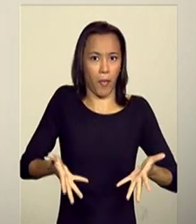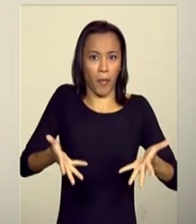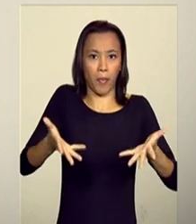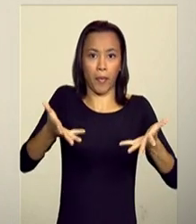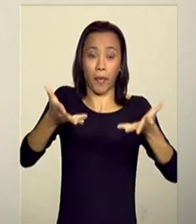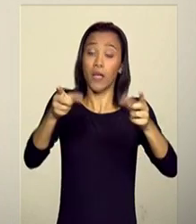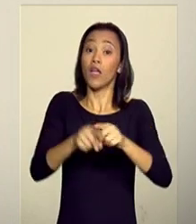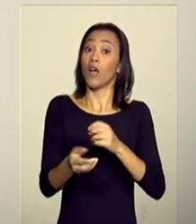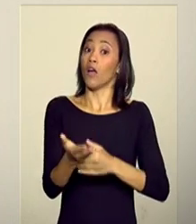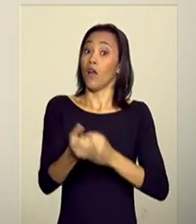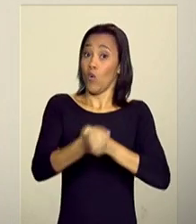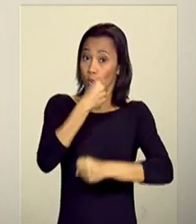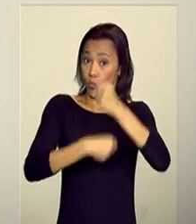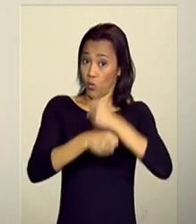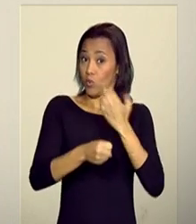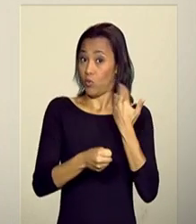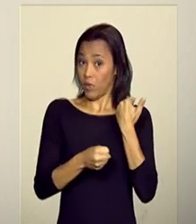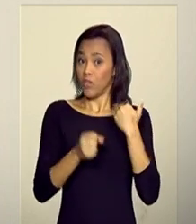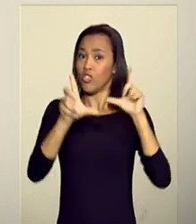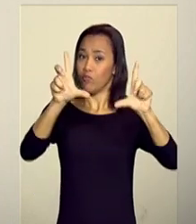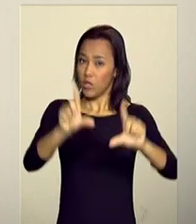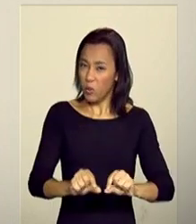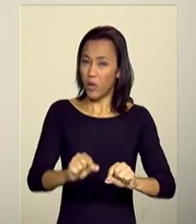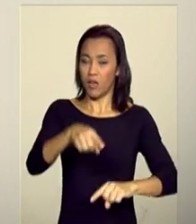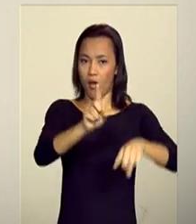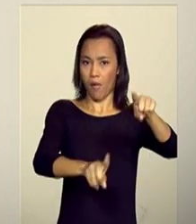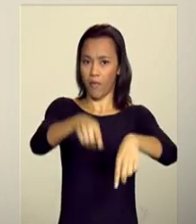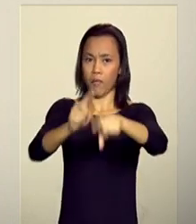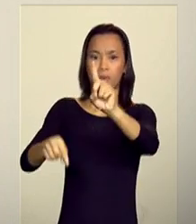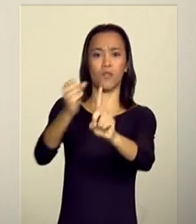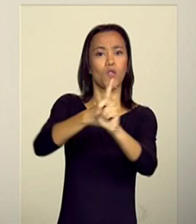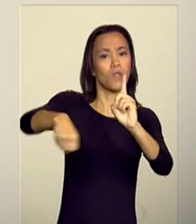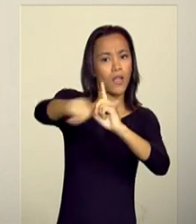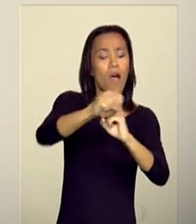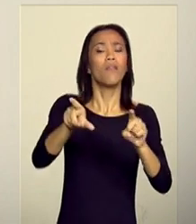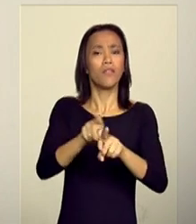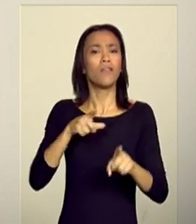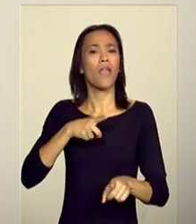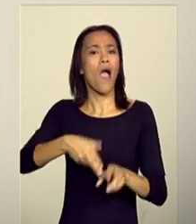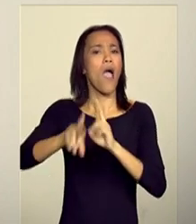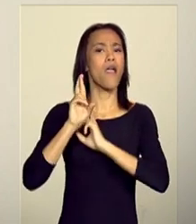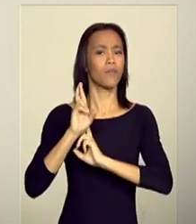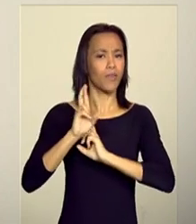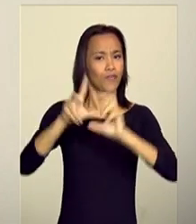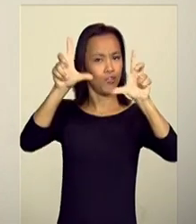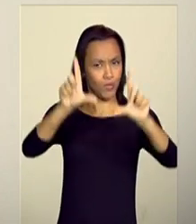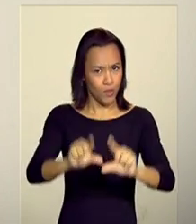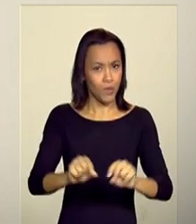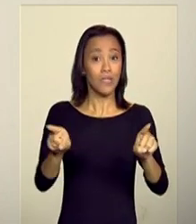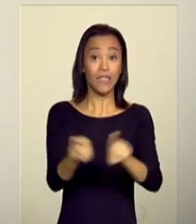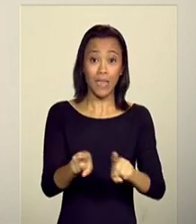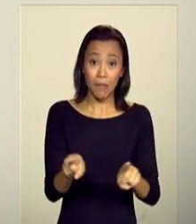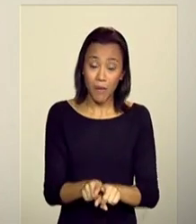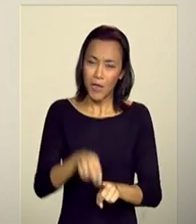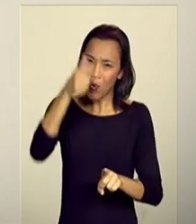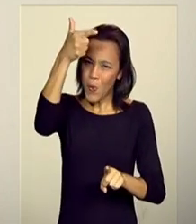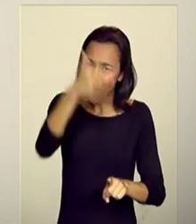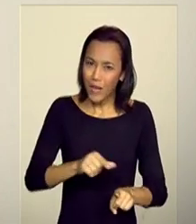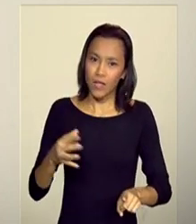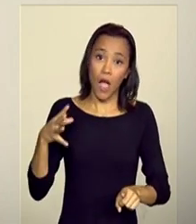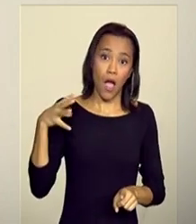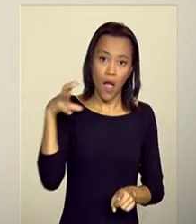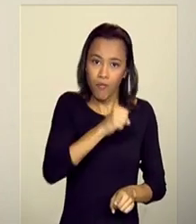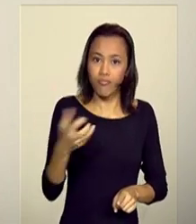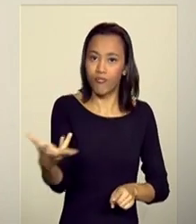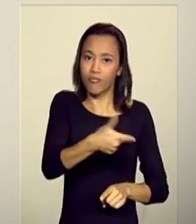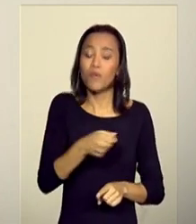nos últimos anos diminuiu a desigualdade social tem a responsabilidade de diminuir ainda com mais